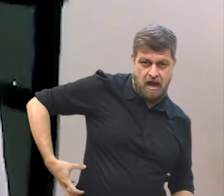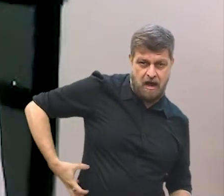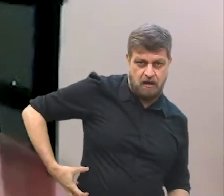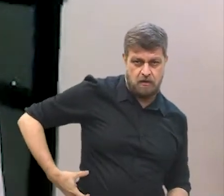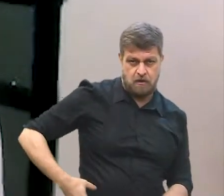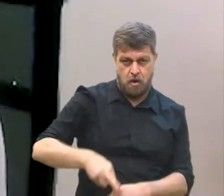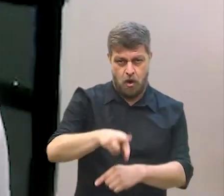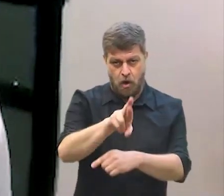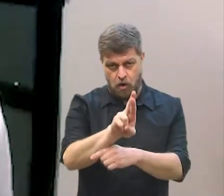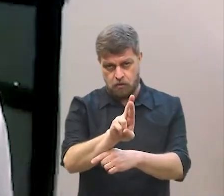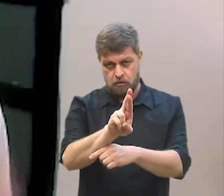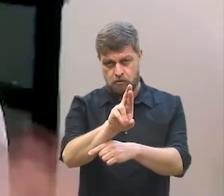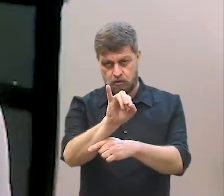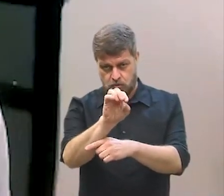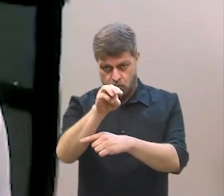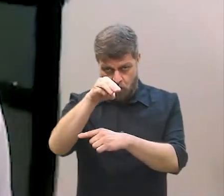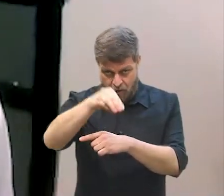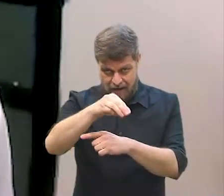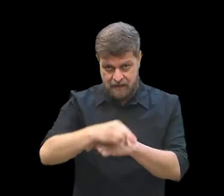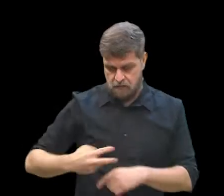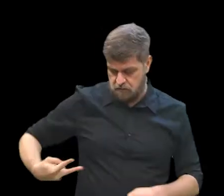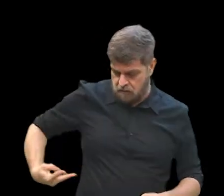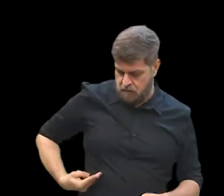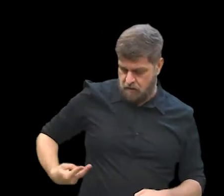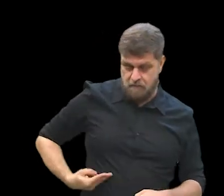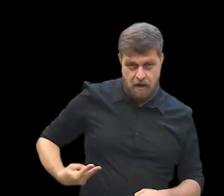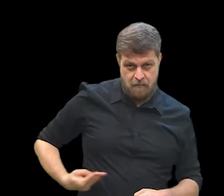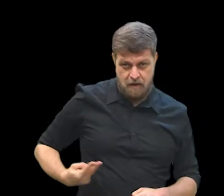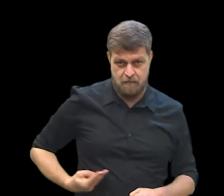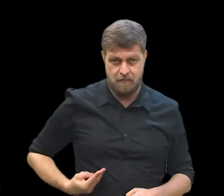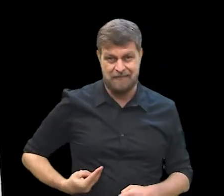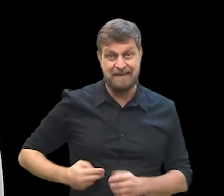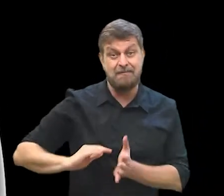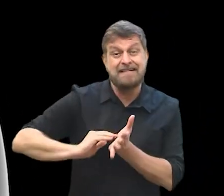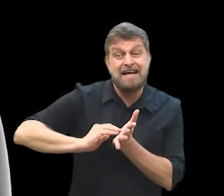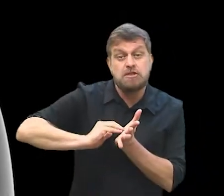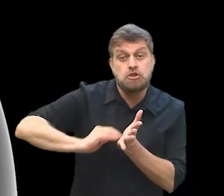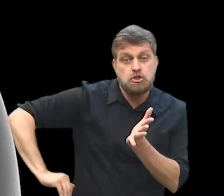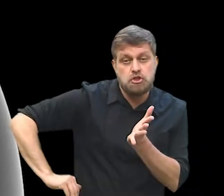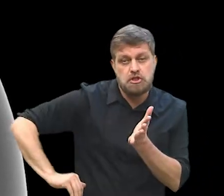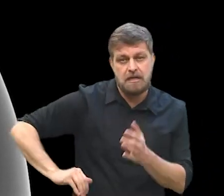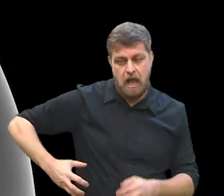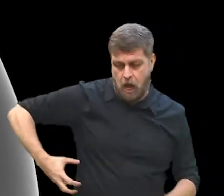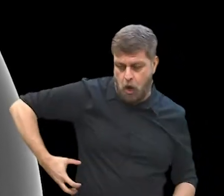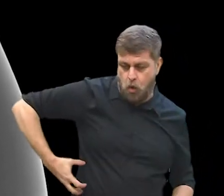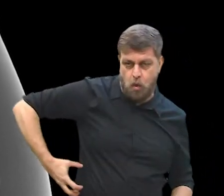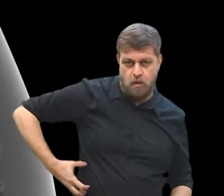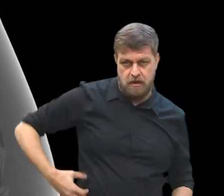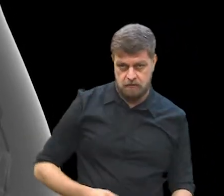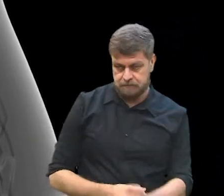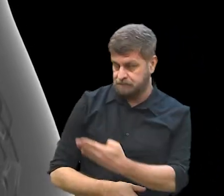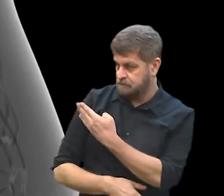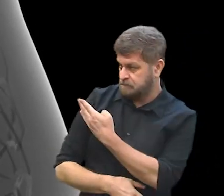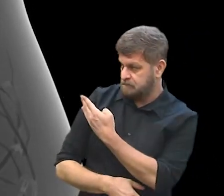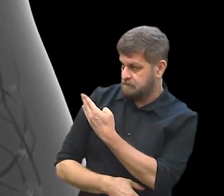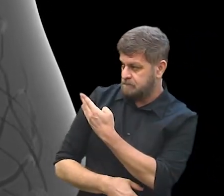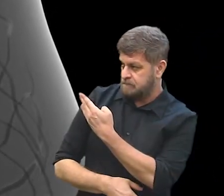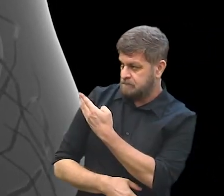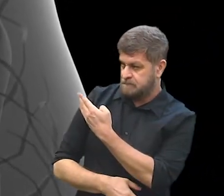nefrectomia, adrenalectomia. A nefrectomia é quando precisa retirar o rim, um pedaço do rim, uma